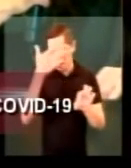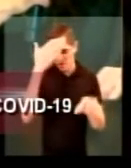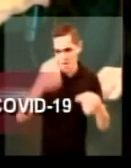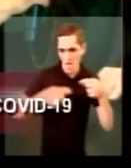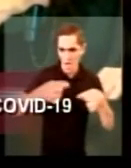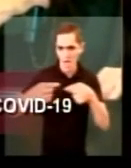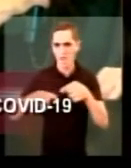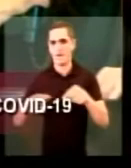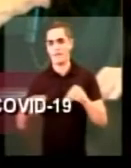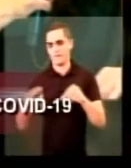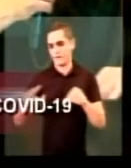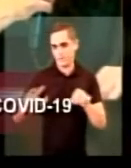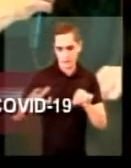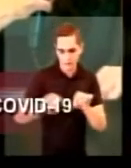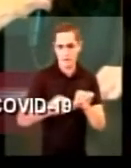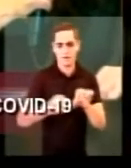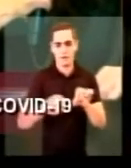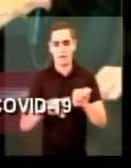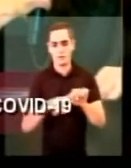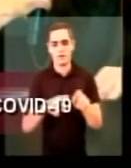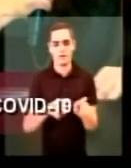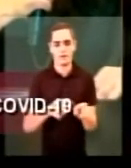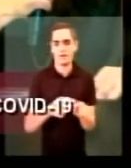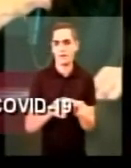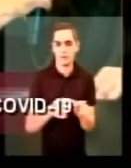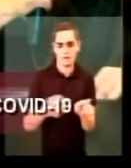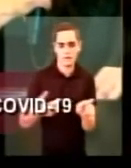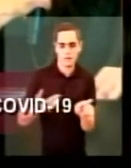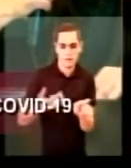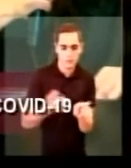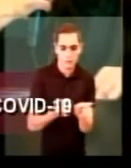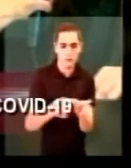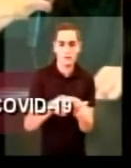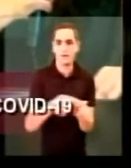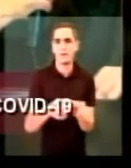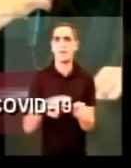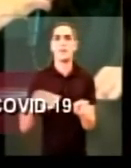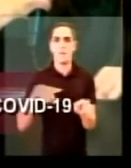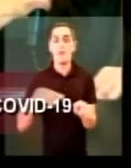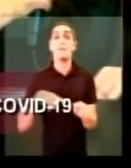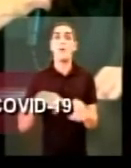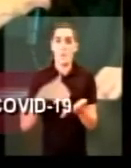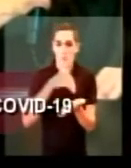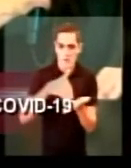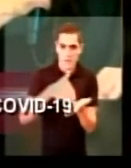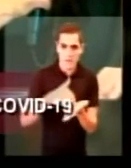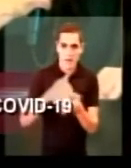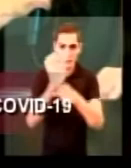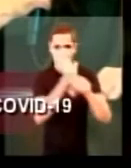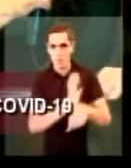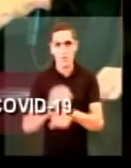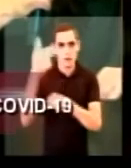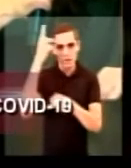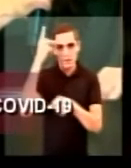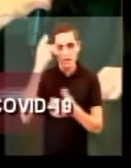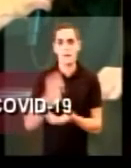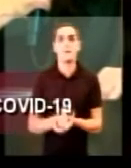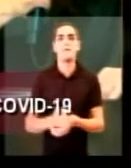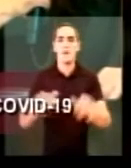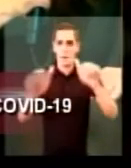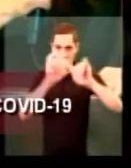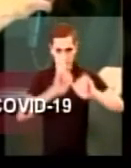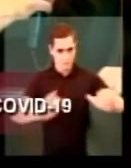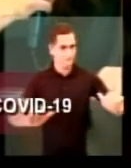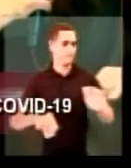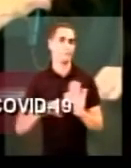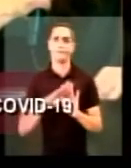e agulhas para a rotina e as campanhas já programadas é fornecida pela Secretaria de Estado, né? Essa é uma campanha não programada,